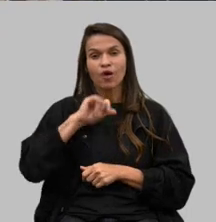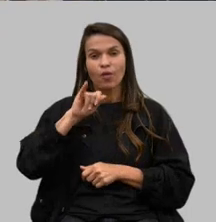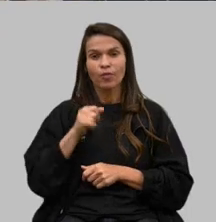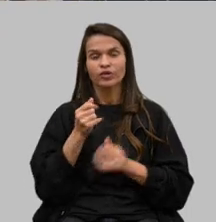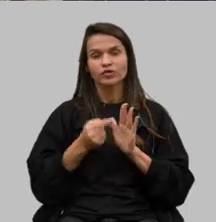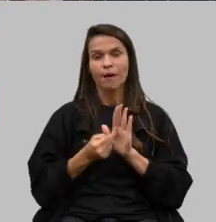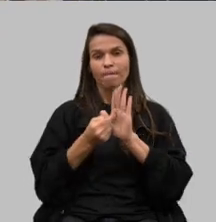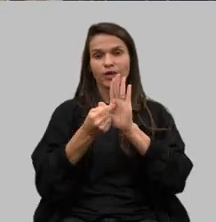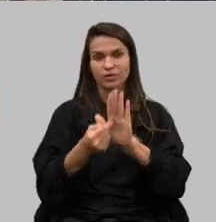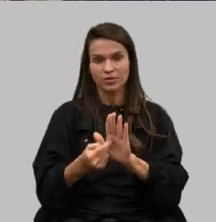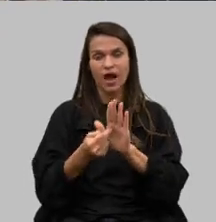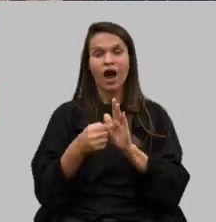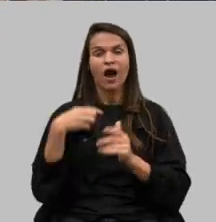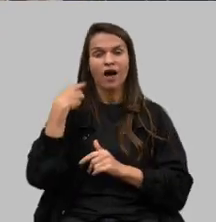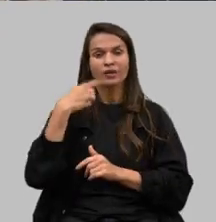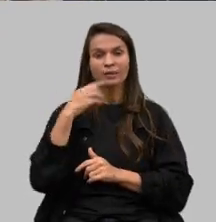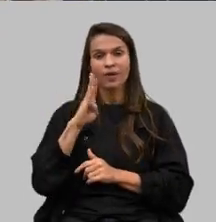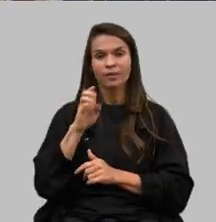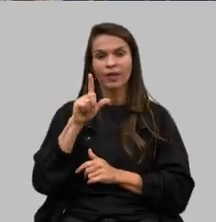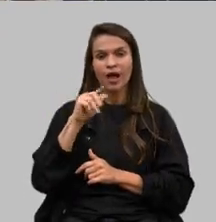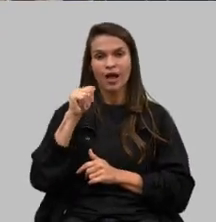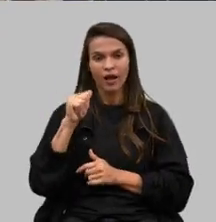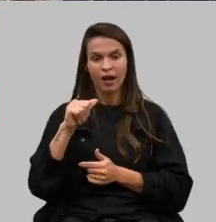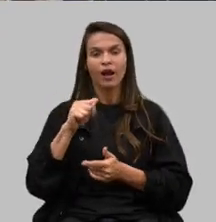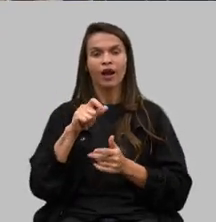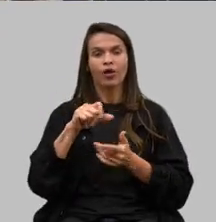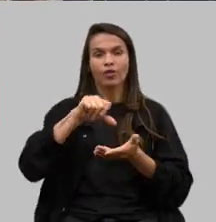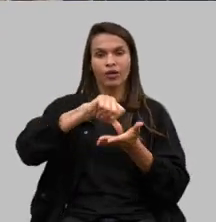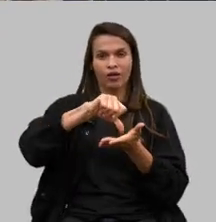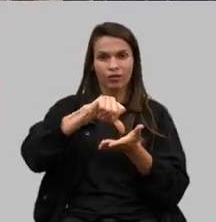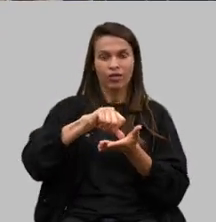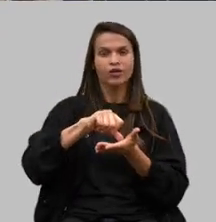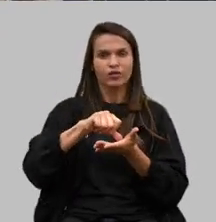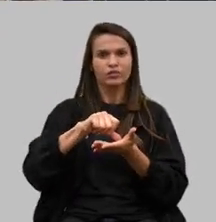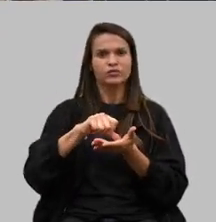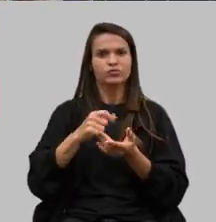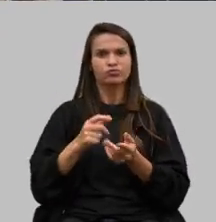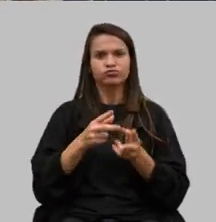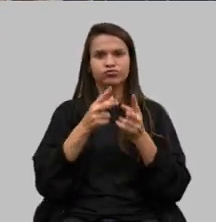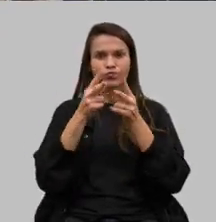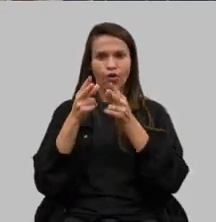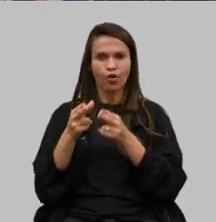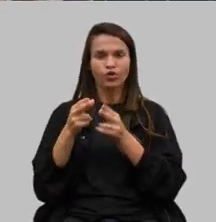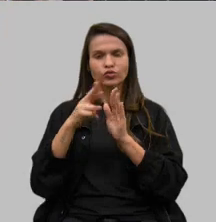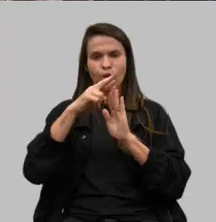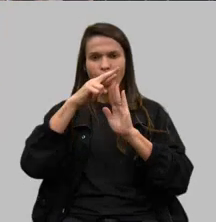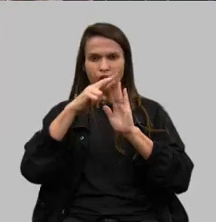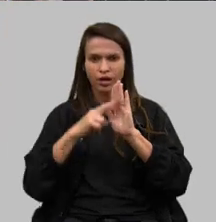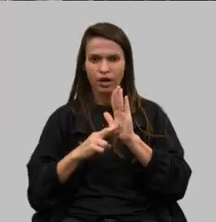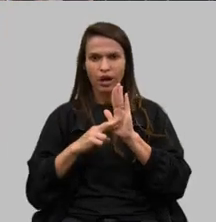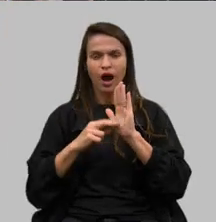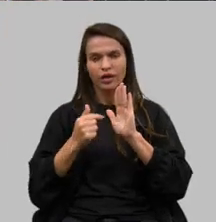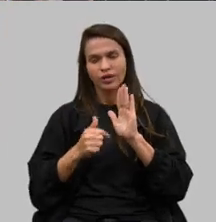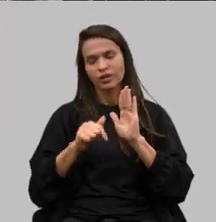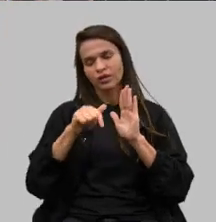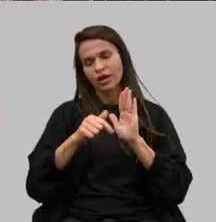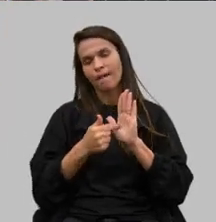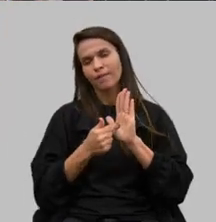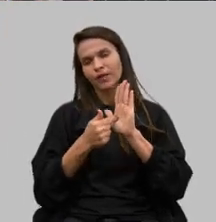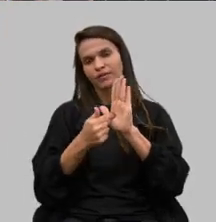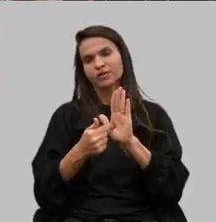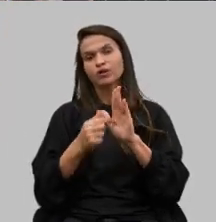apresentar a deputada Bela no gabinete dela e mandei fiz questão de mandar o recorte do nosso relatório aqui apresentado